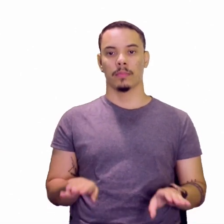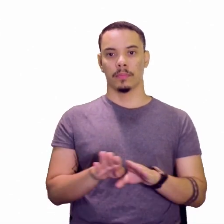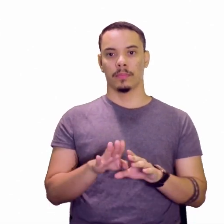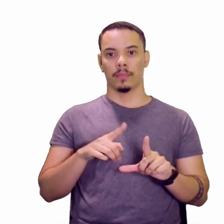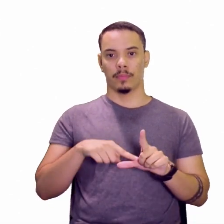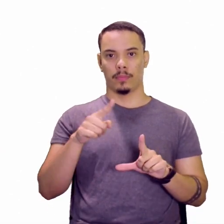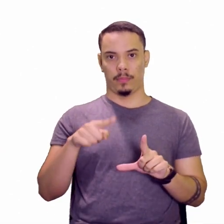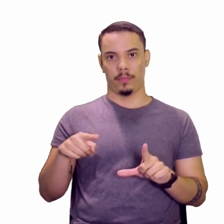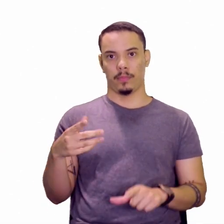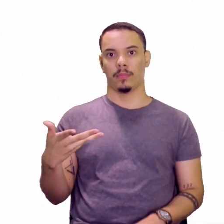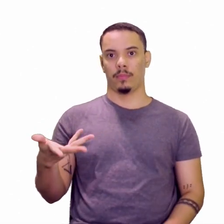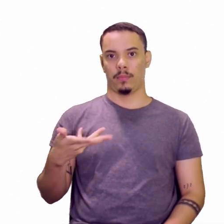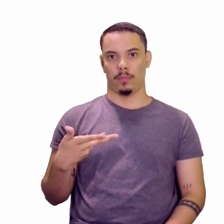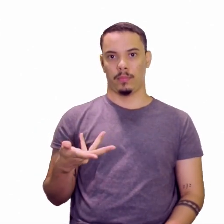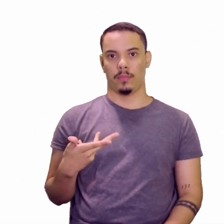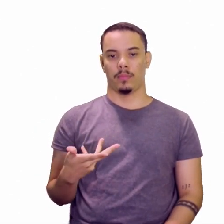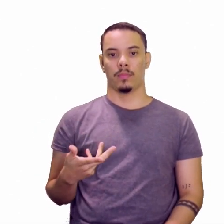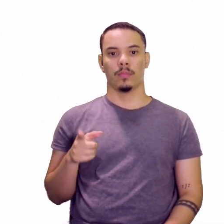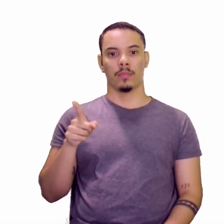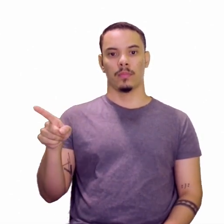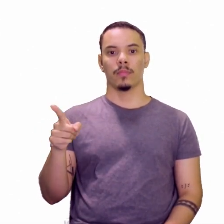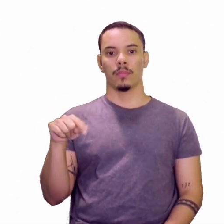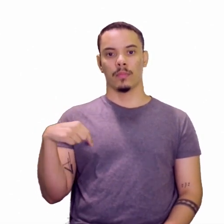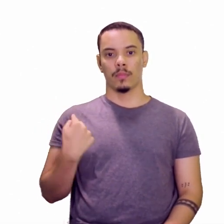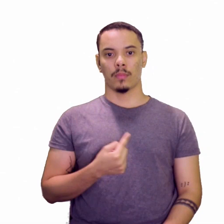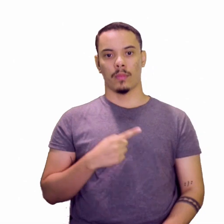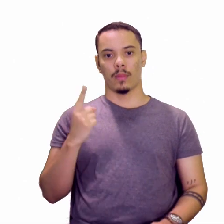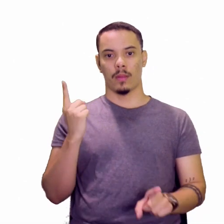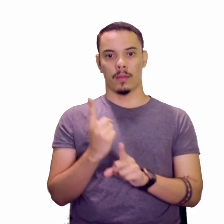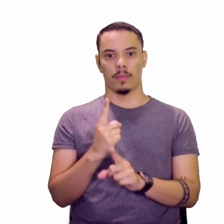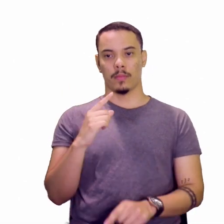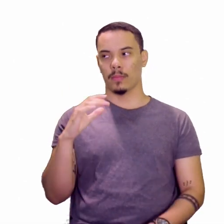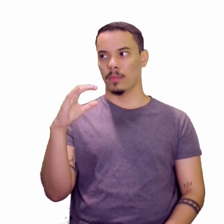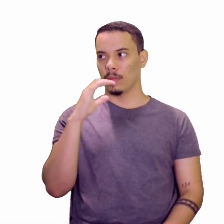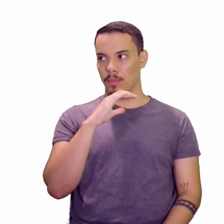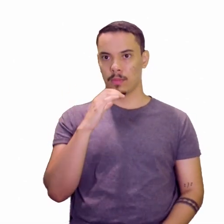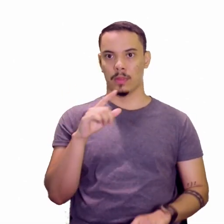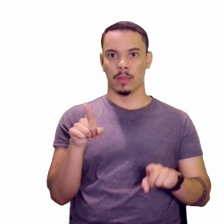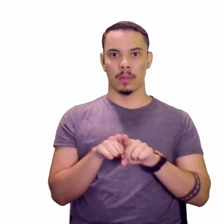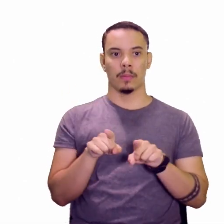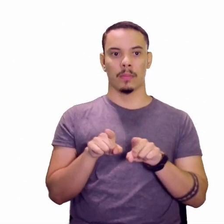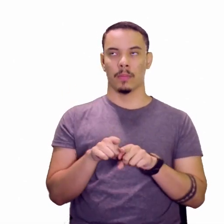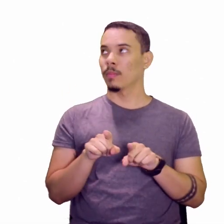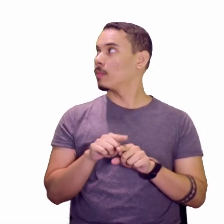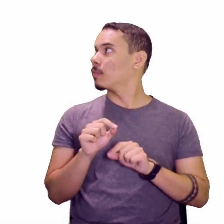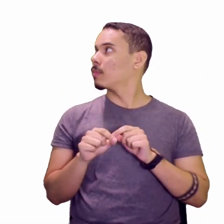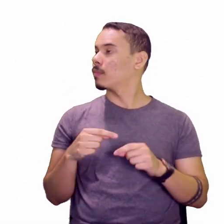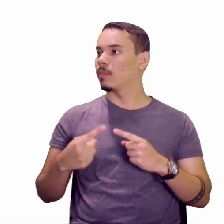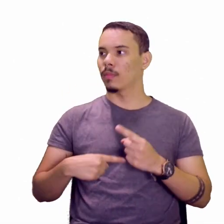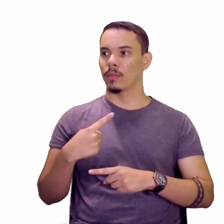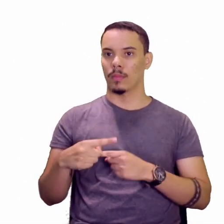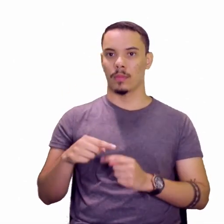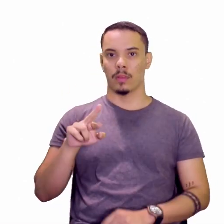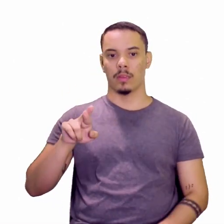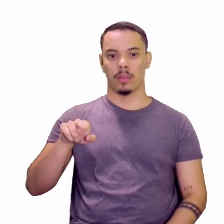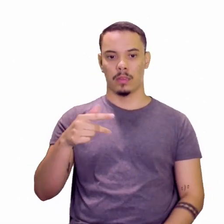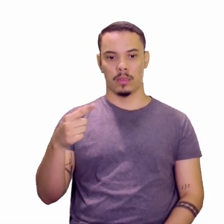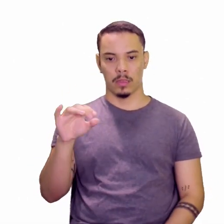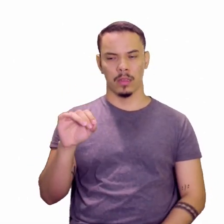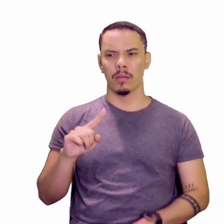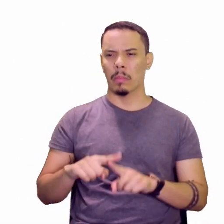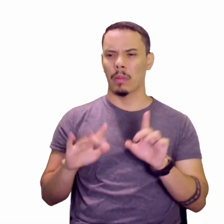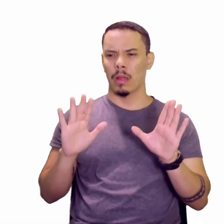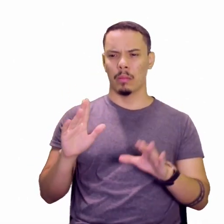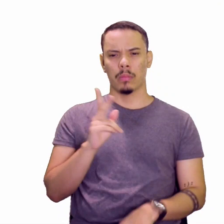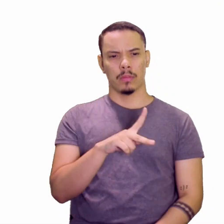de velocidade, certo? Daqui nós achamos a velocidade, que é a razão aqui, ó, da distância pelo tempo. Ah, professora,